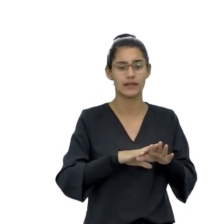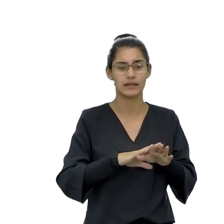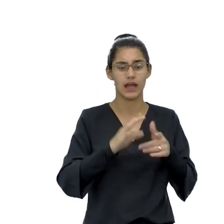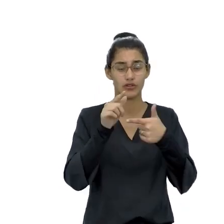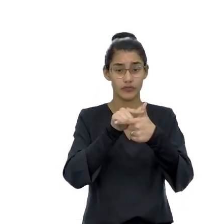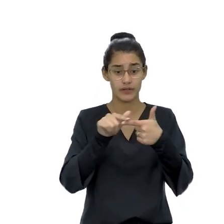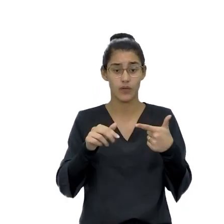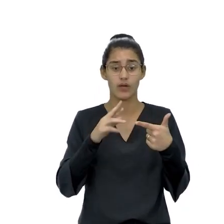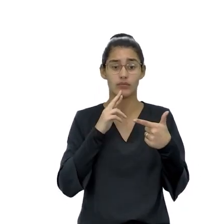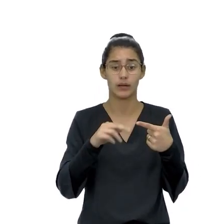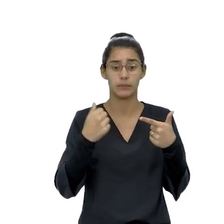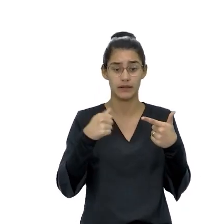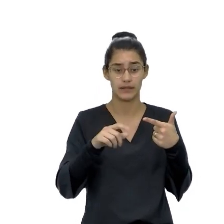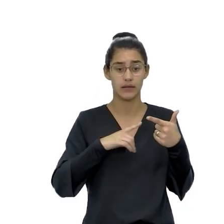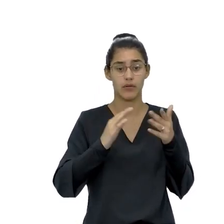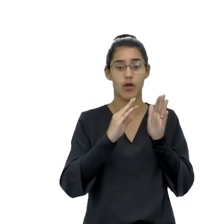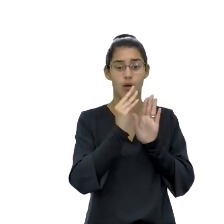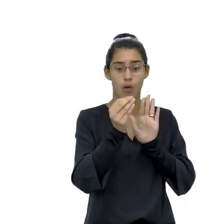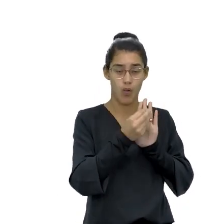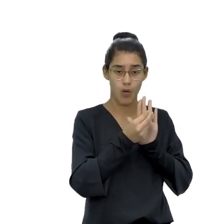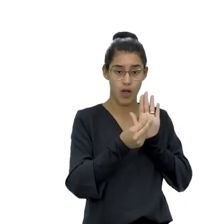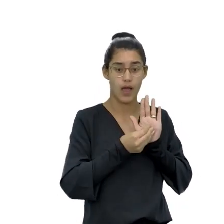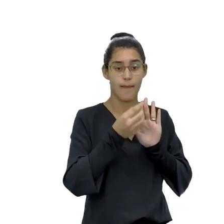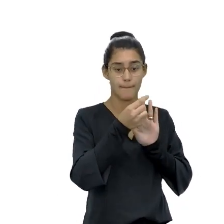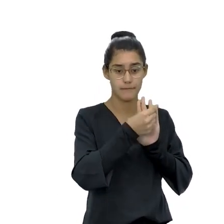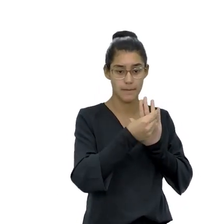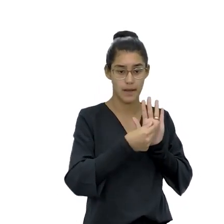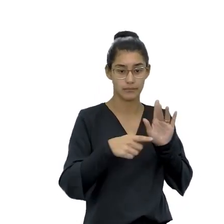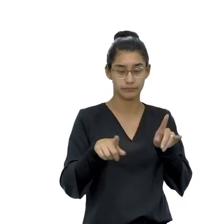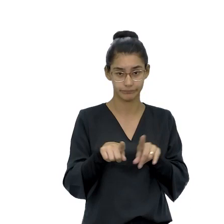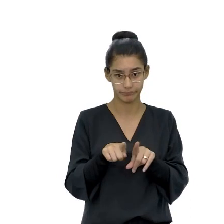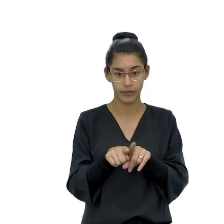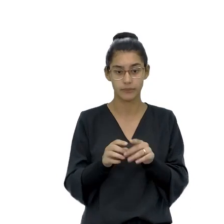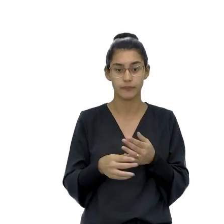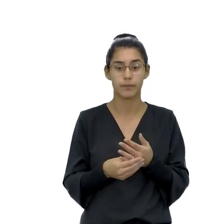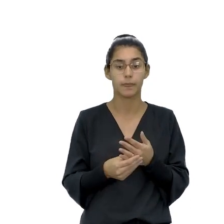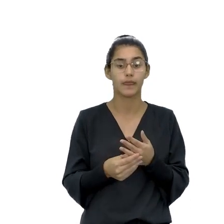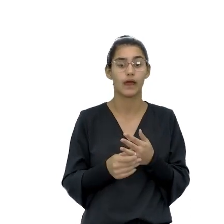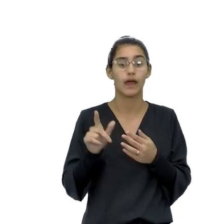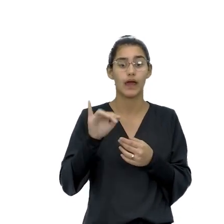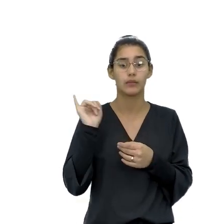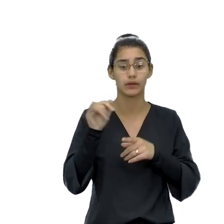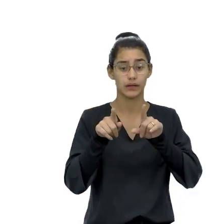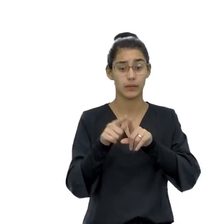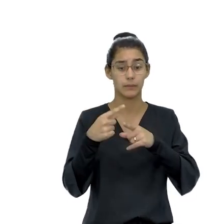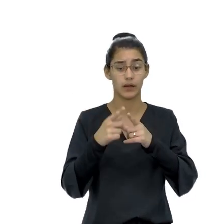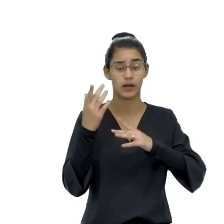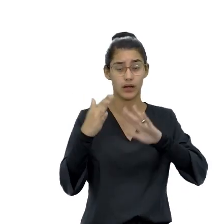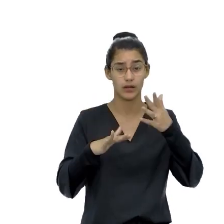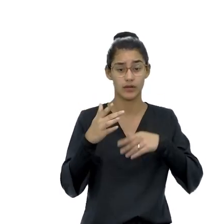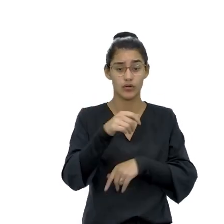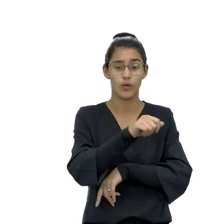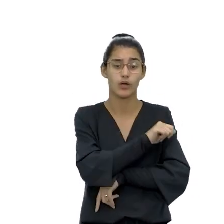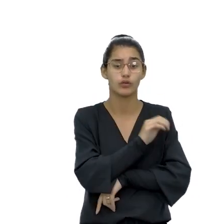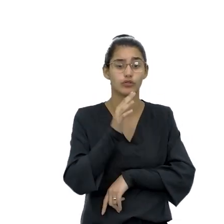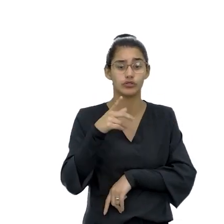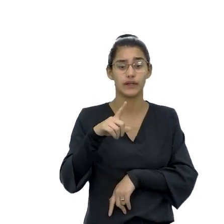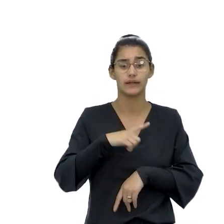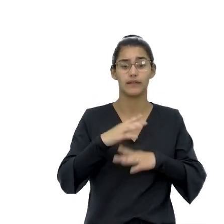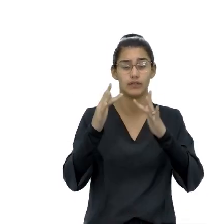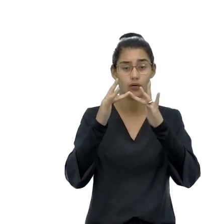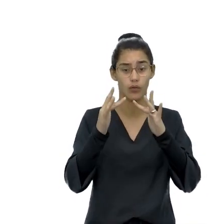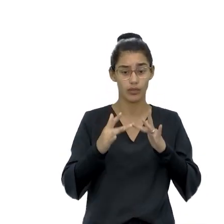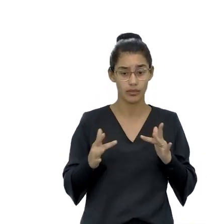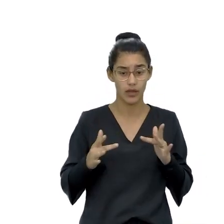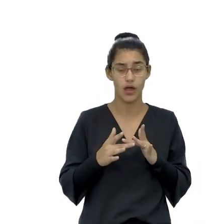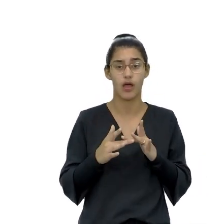esse resultado tem que ir sendo colocado aqui embaixo, tá ok? E isso é importante porque muitas vezes o aluno já teve contato